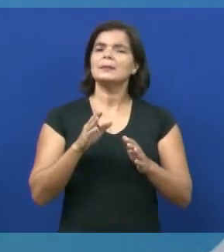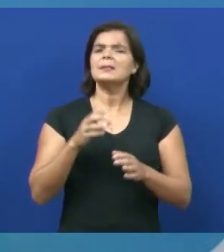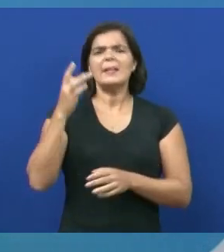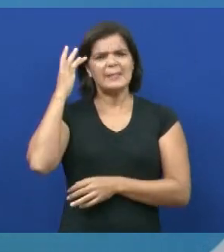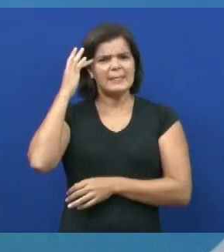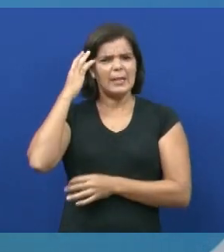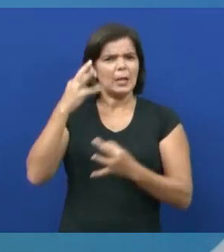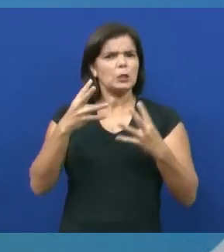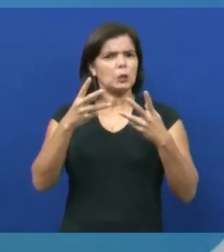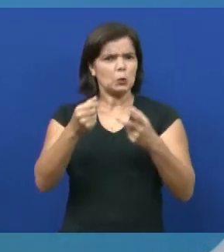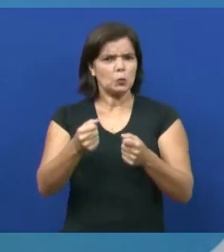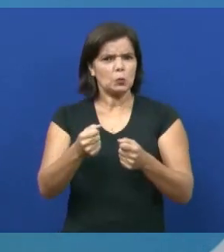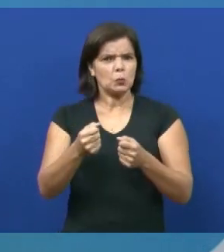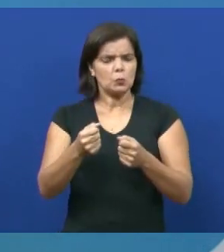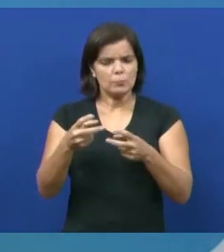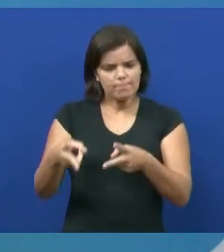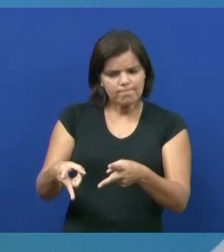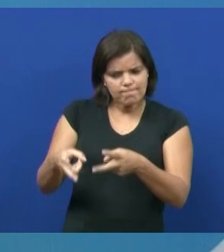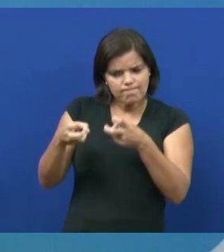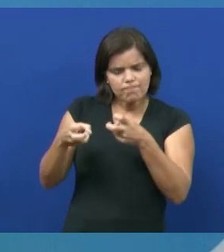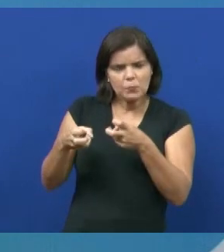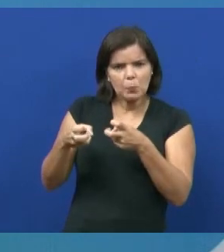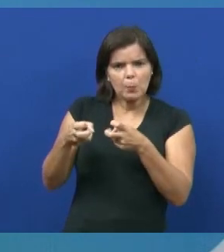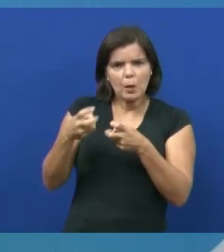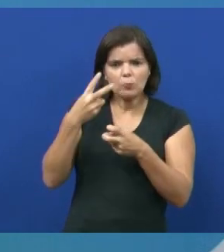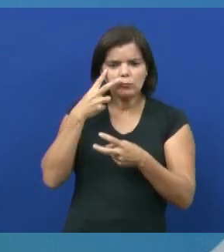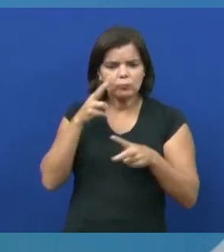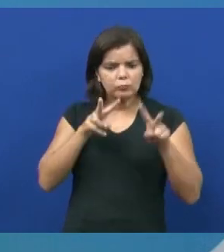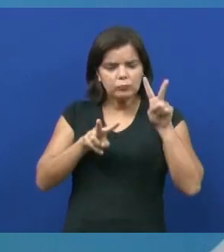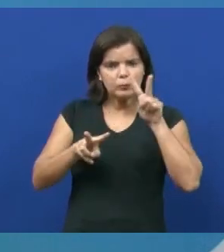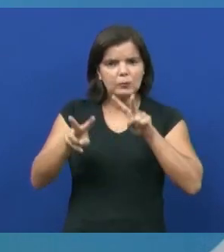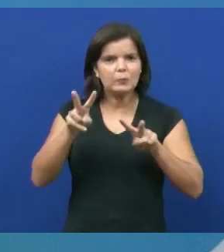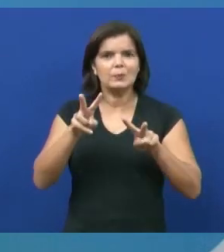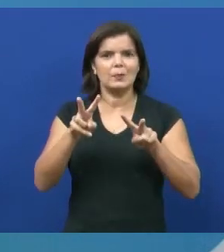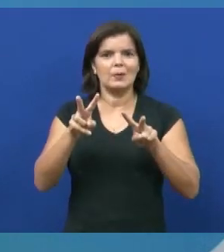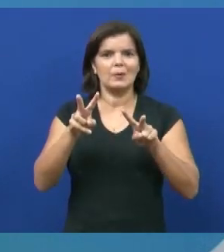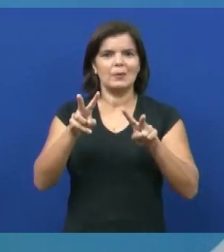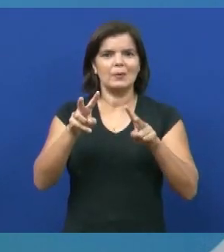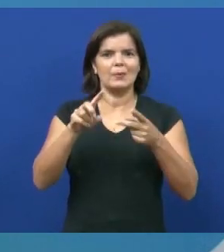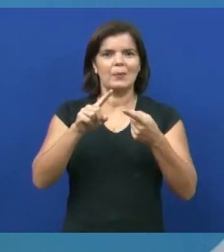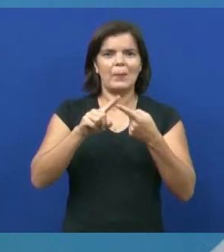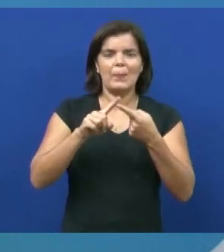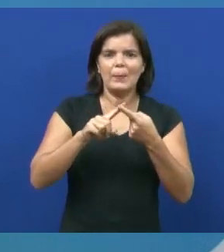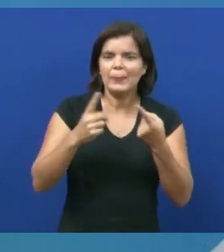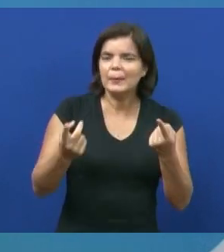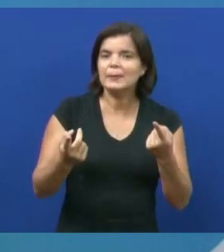Será que tudo que você capta pelos seus sentidos, pela sua visão,